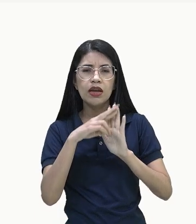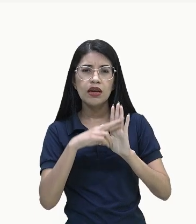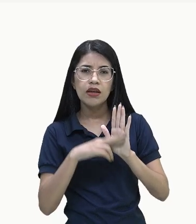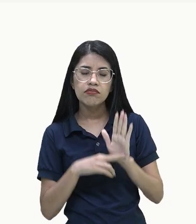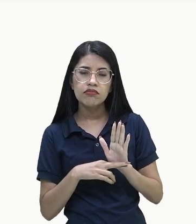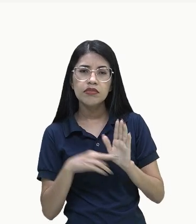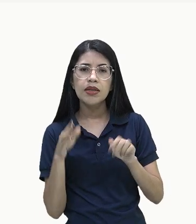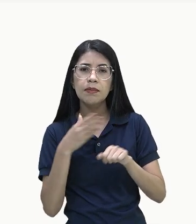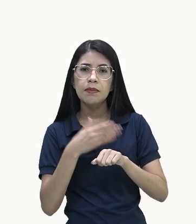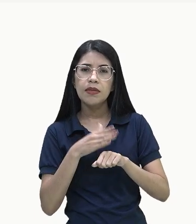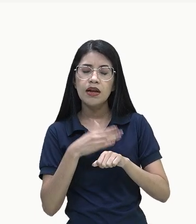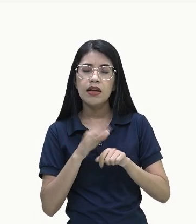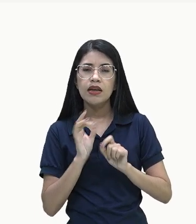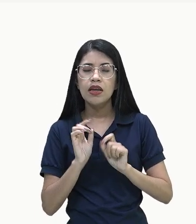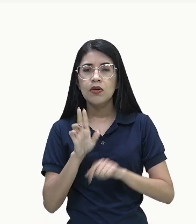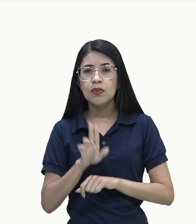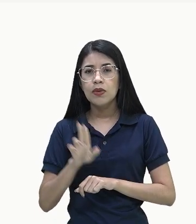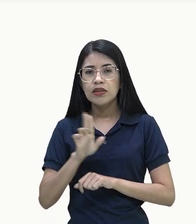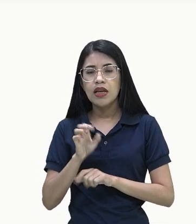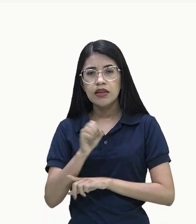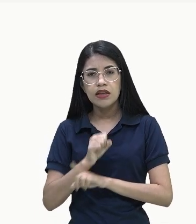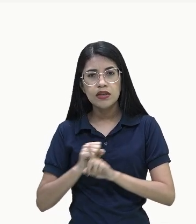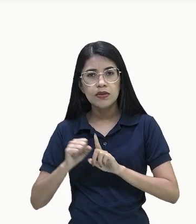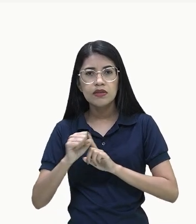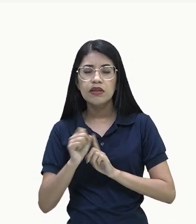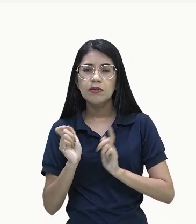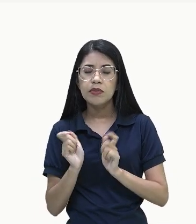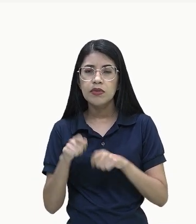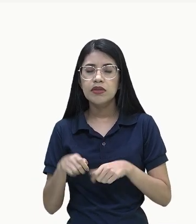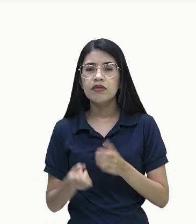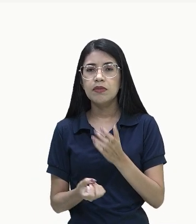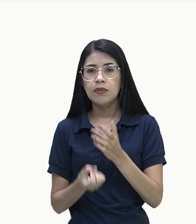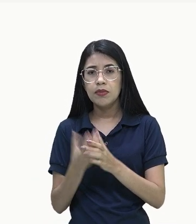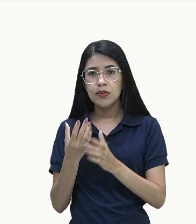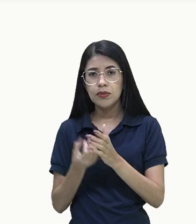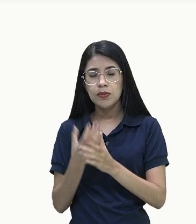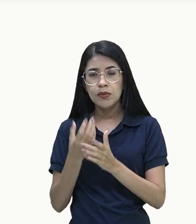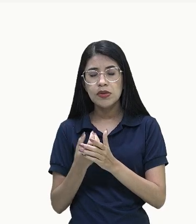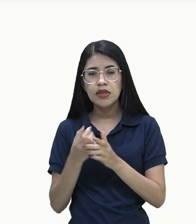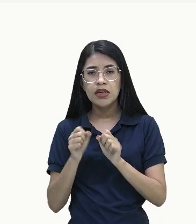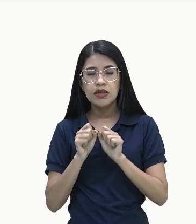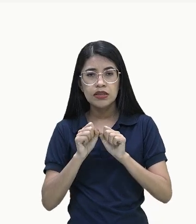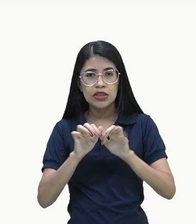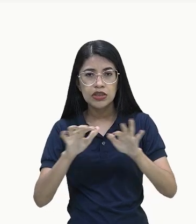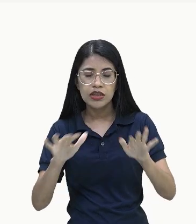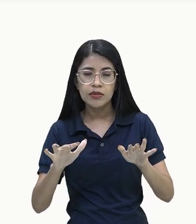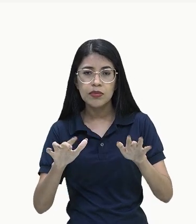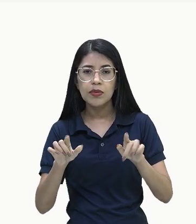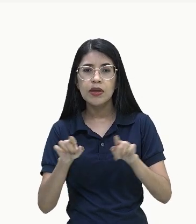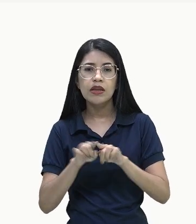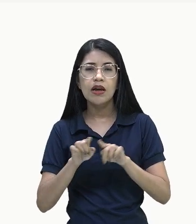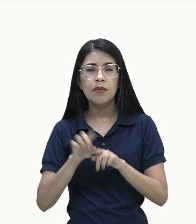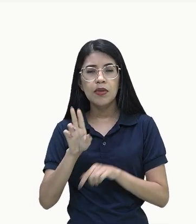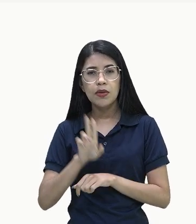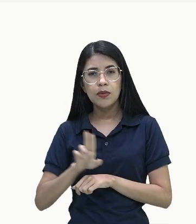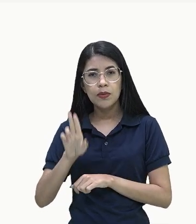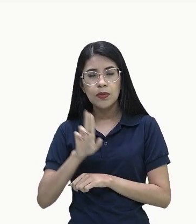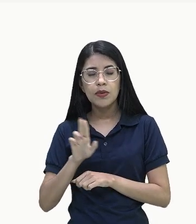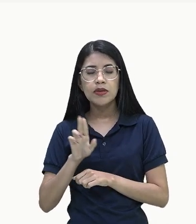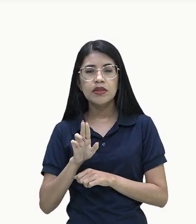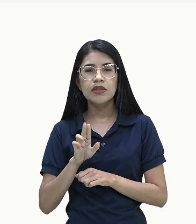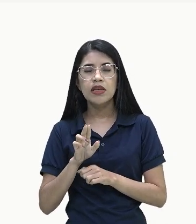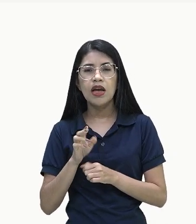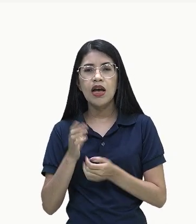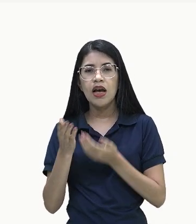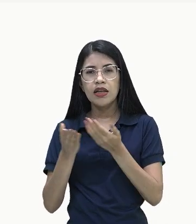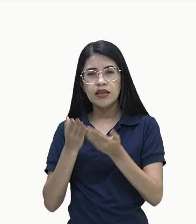práticas usada por uma sociedade para produzir, distribuir, consumir bens e